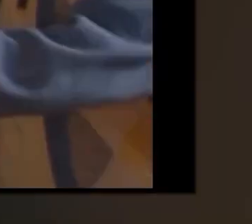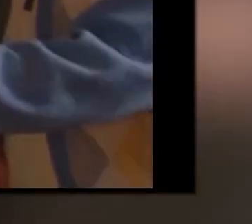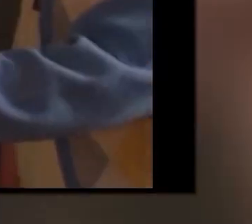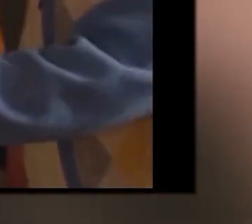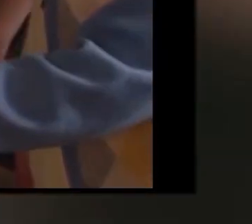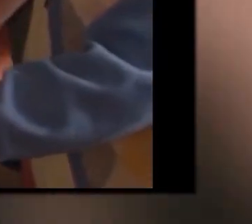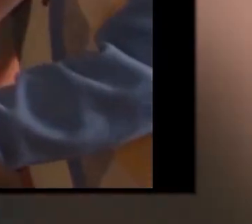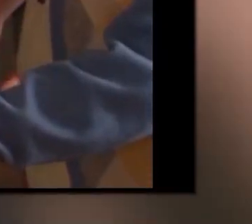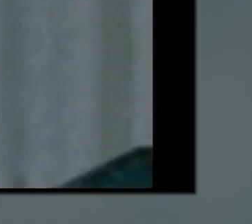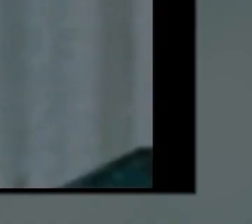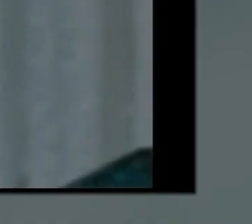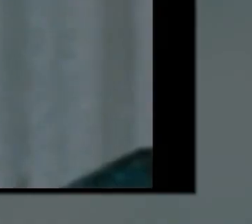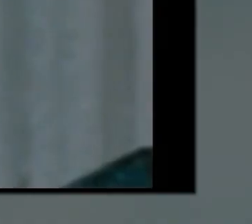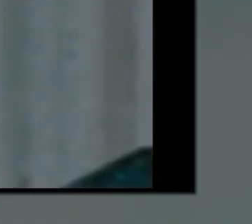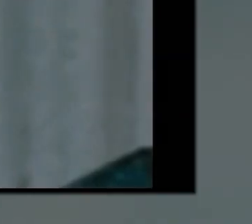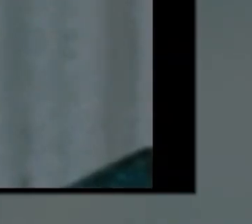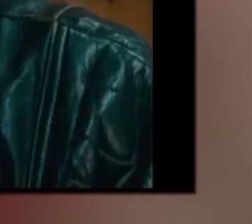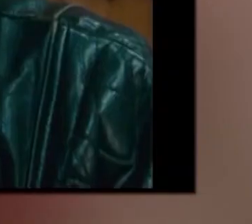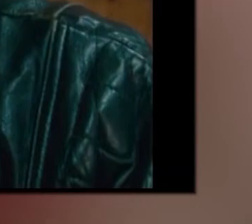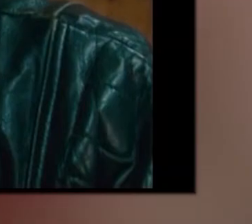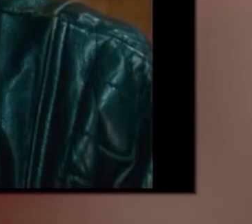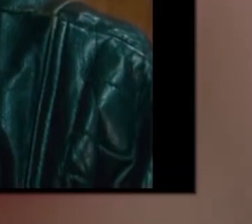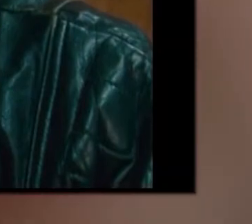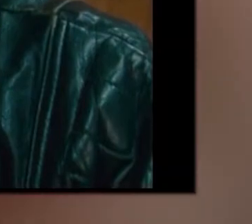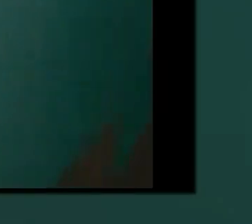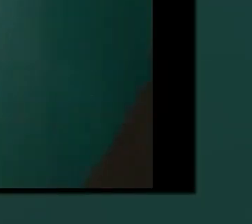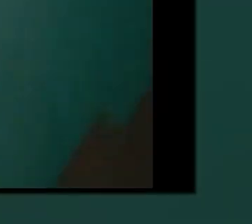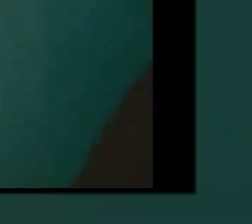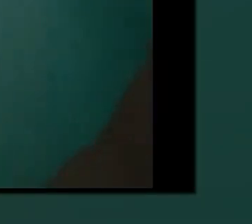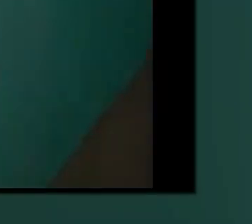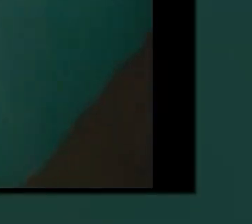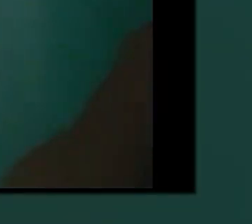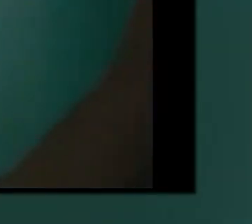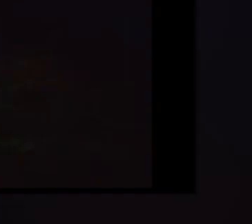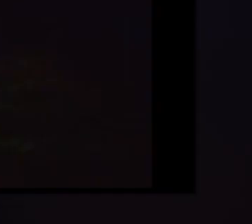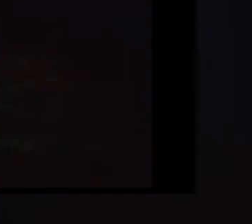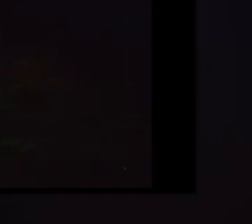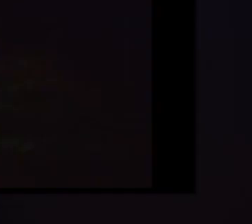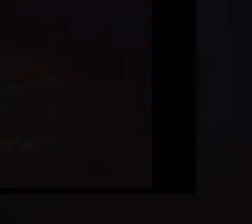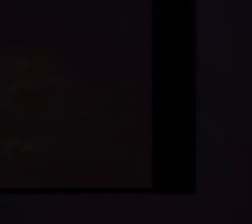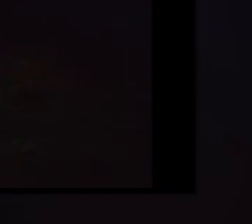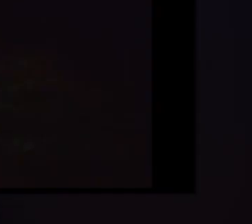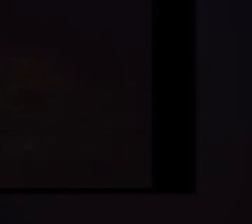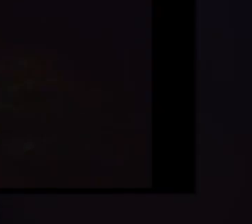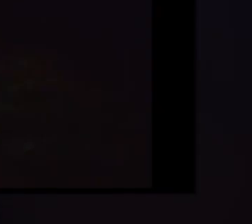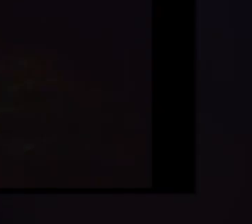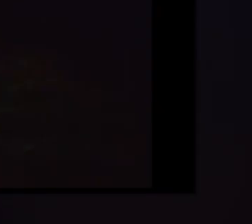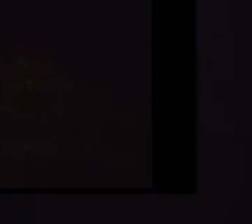in the headlights. I'm not a deer in the headlights, am I? Sometimes.